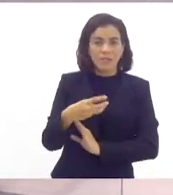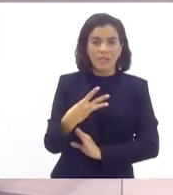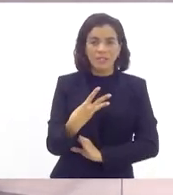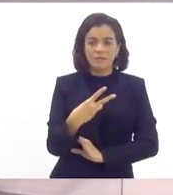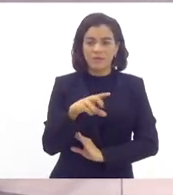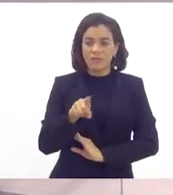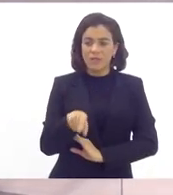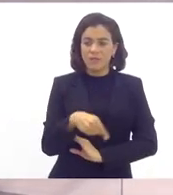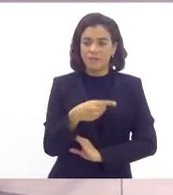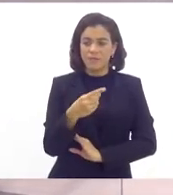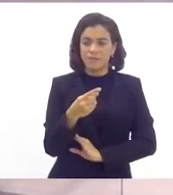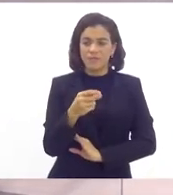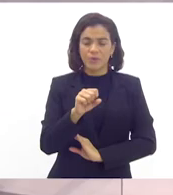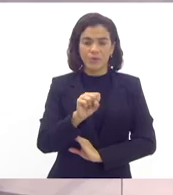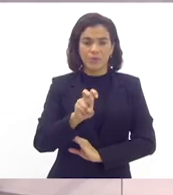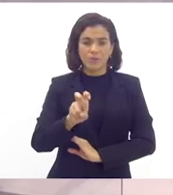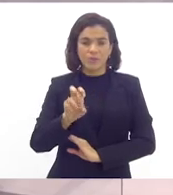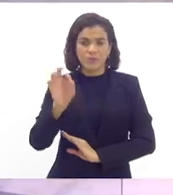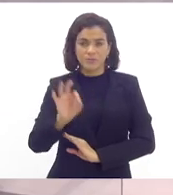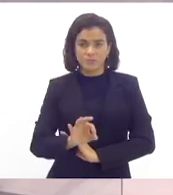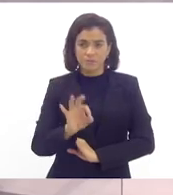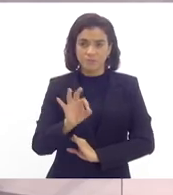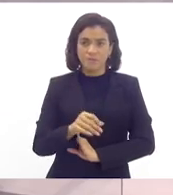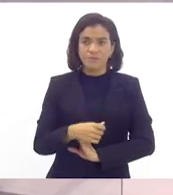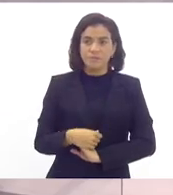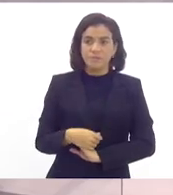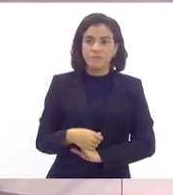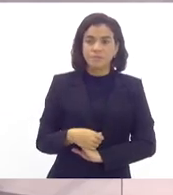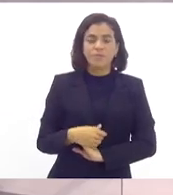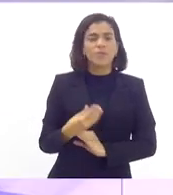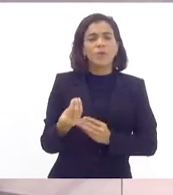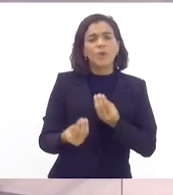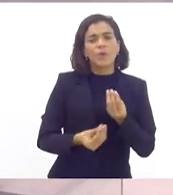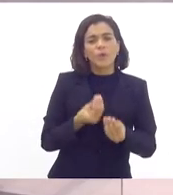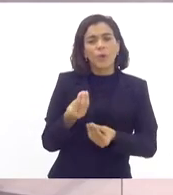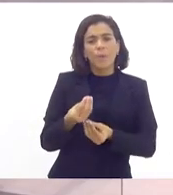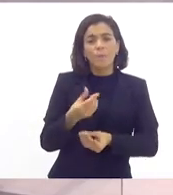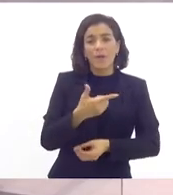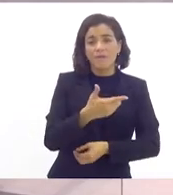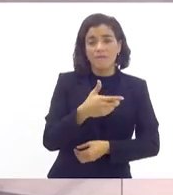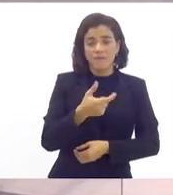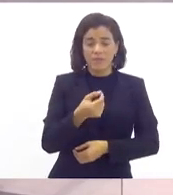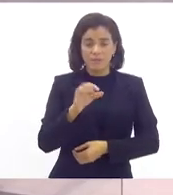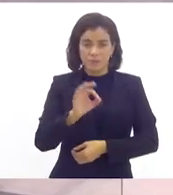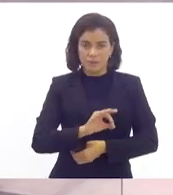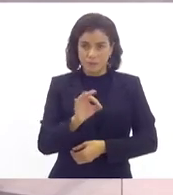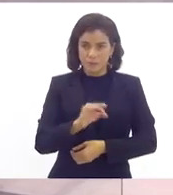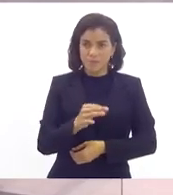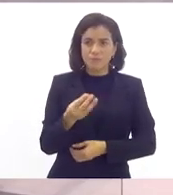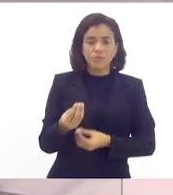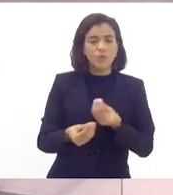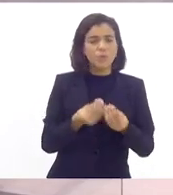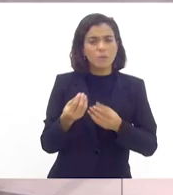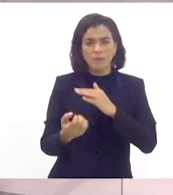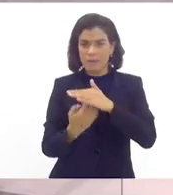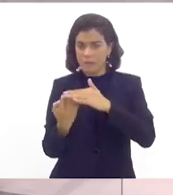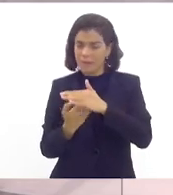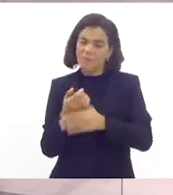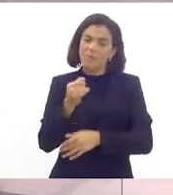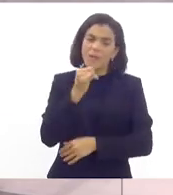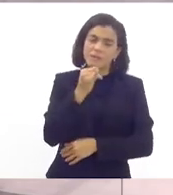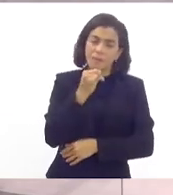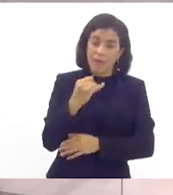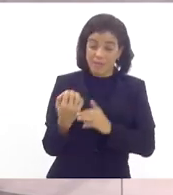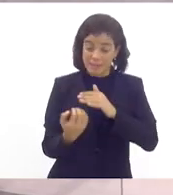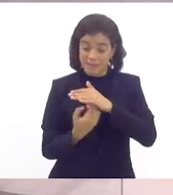13,85%, para 25%. Como essas empresas prestadoras de serviço vão poder, tipo, as